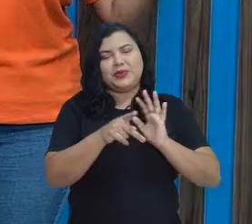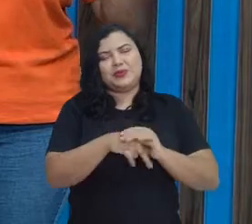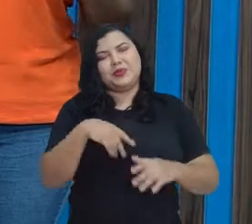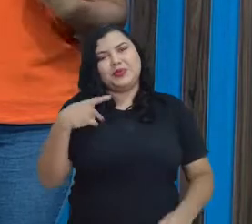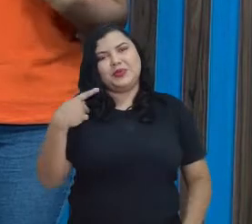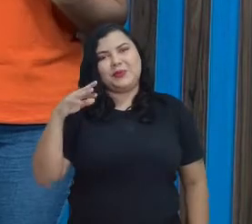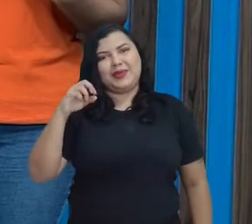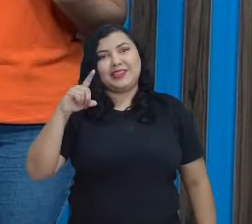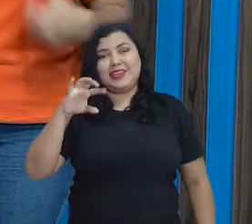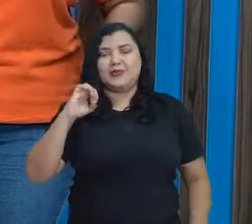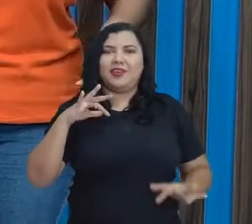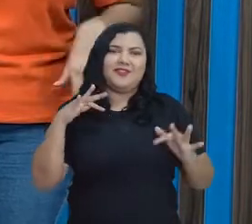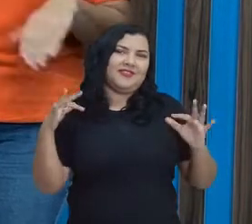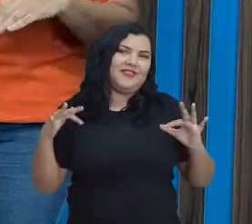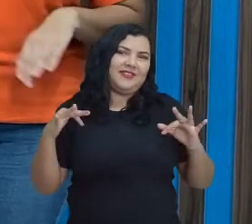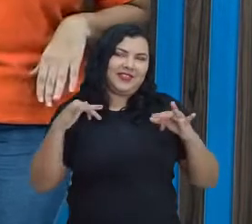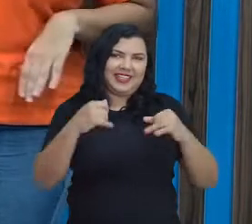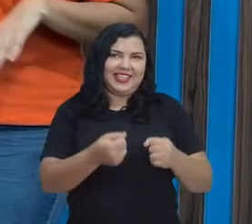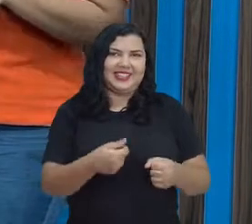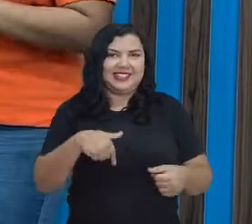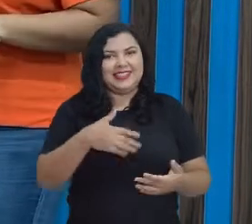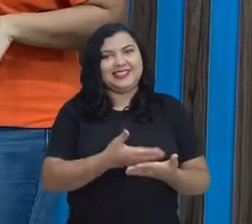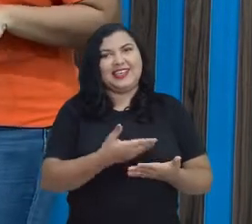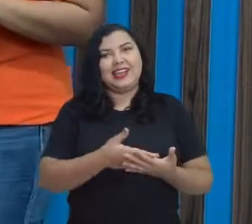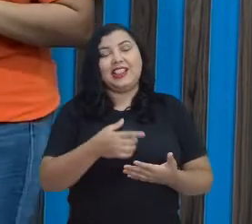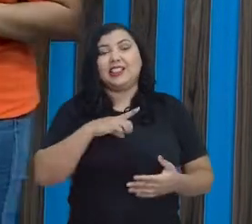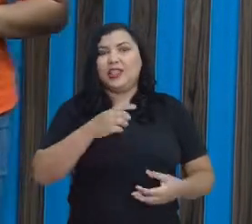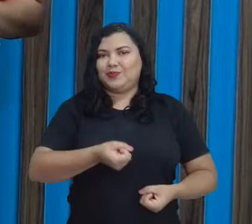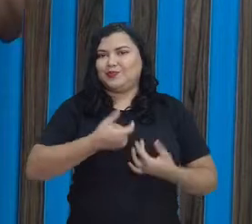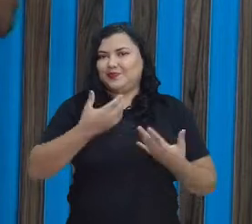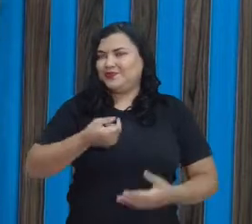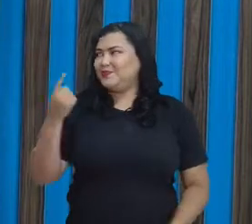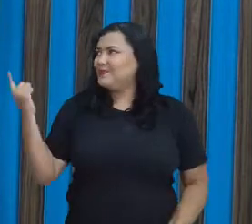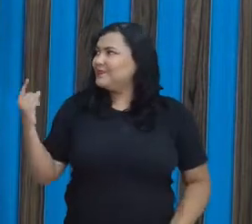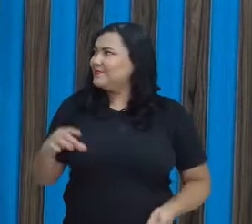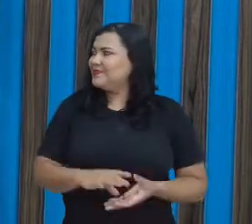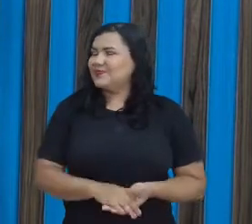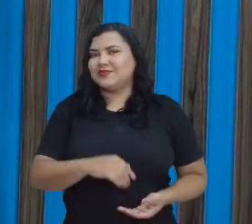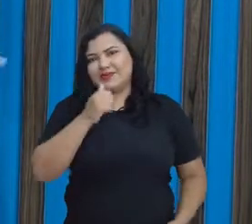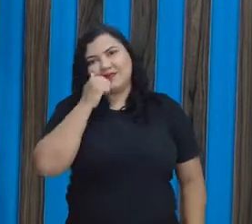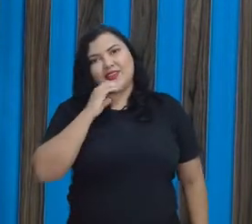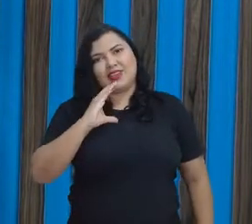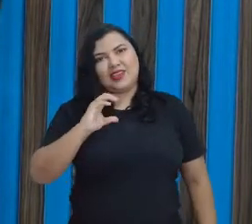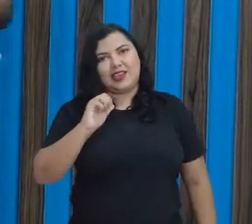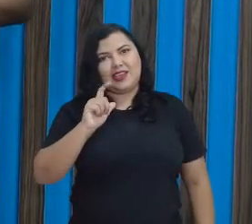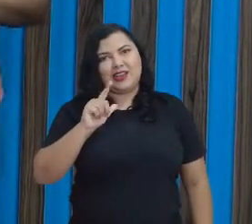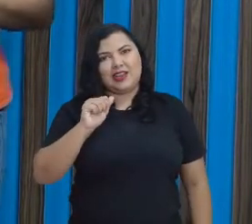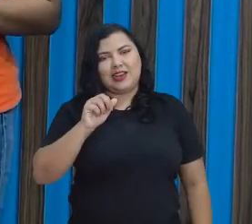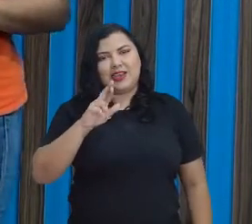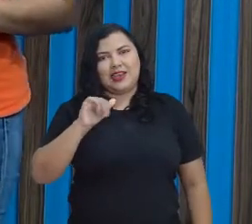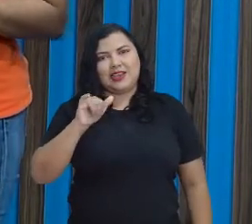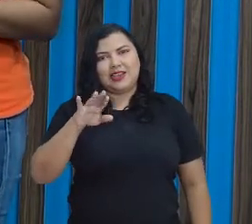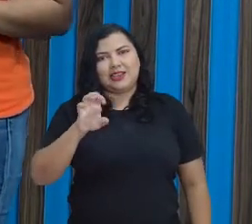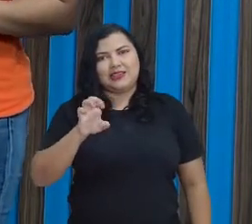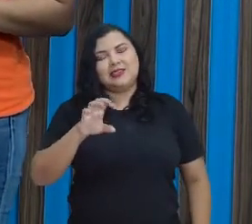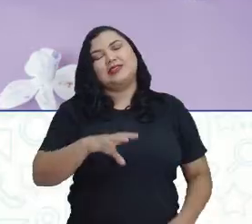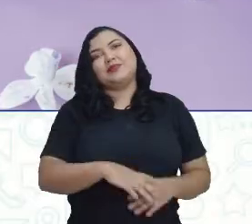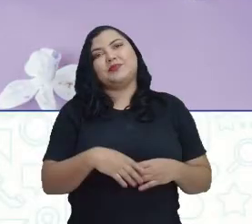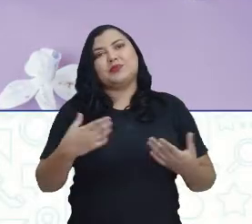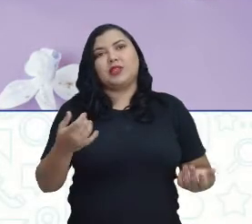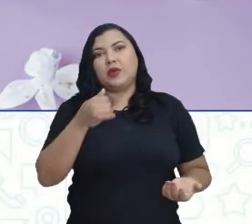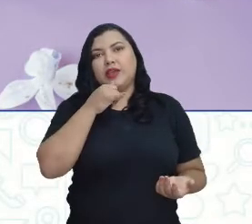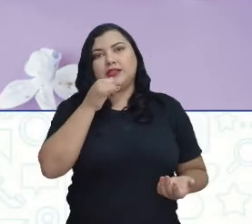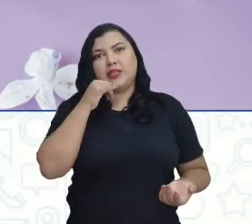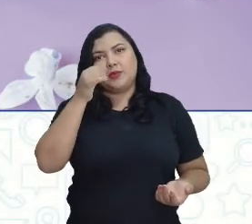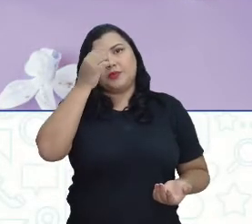hoje, infelizmente, eu trouxe aqui uma citaçãozinha de Clarice Lispector para a gente refletir, tá? Até cortar os próprios defeitos pode